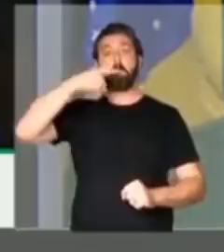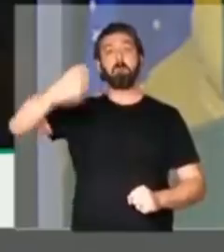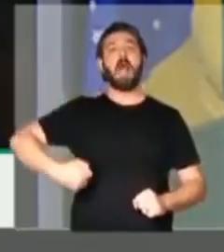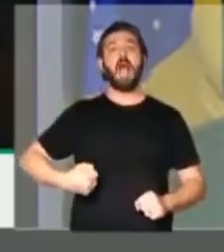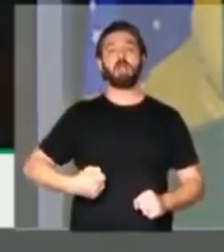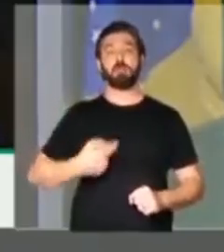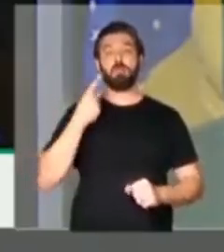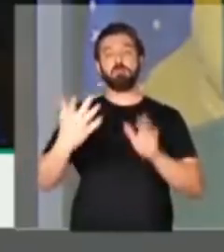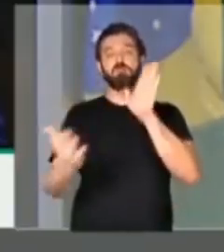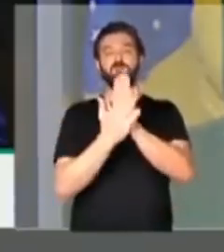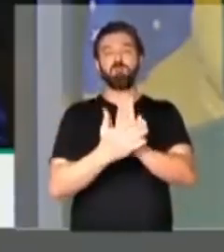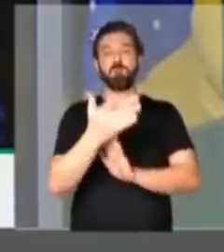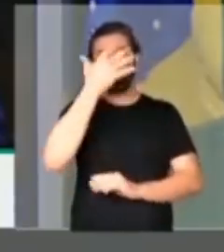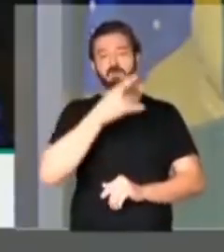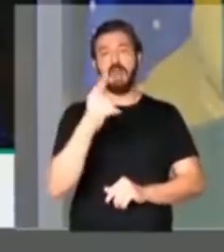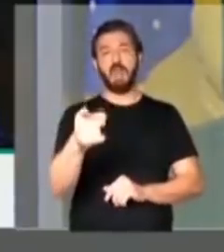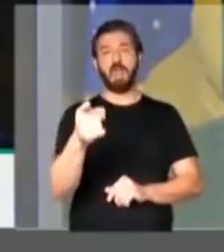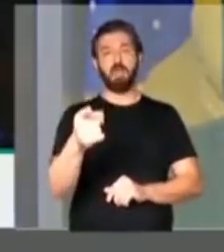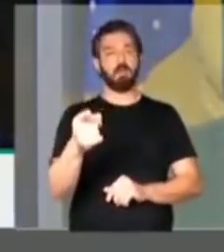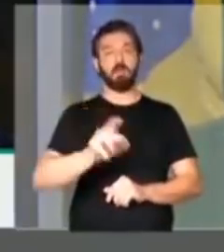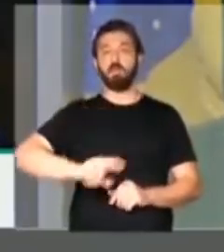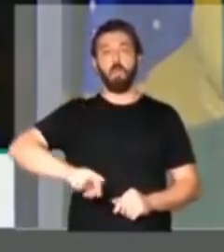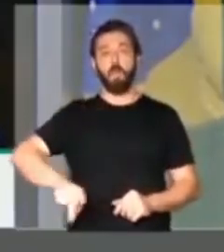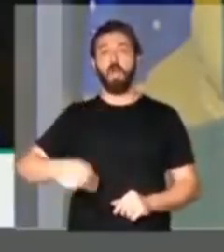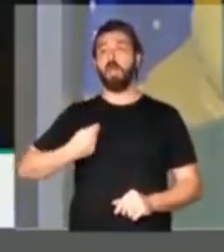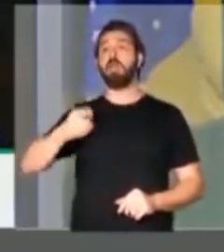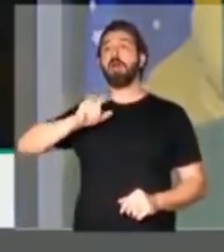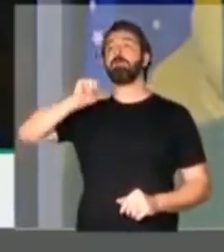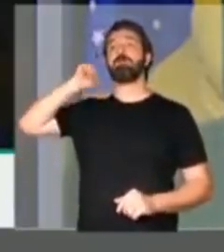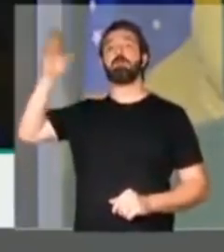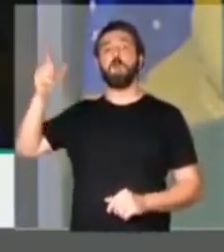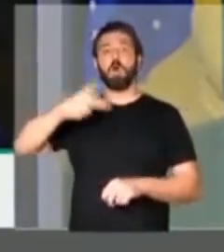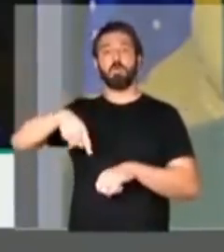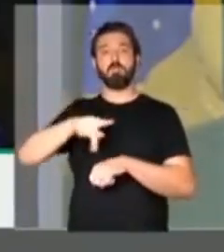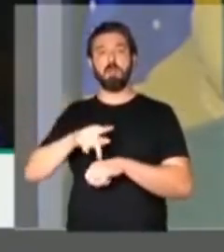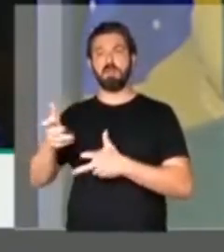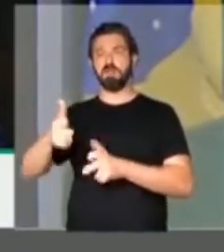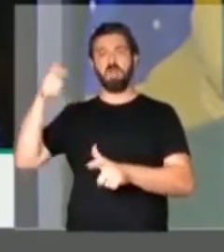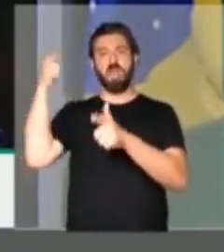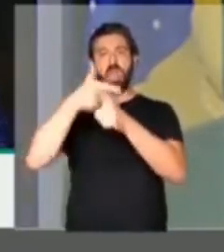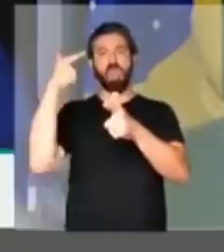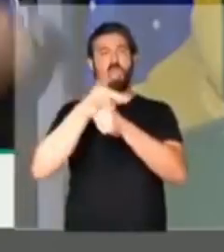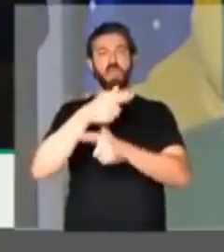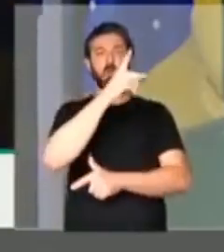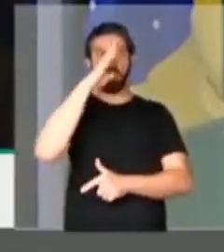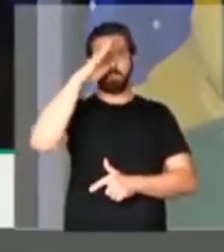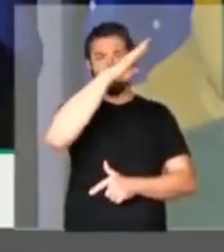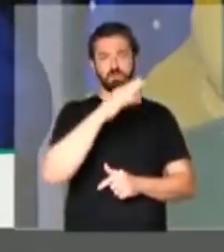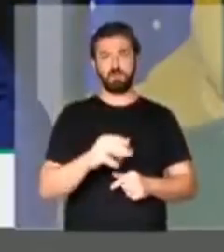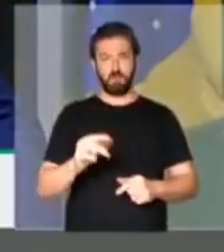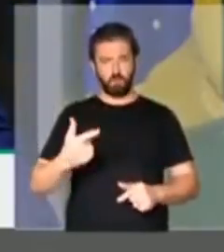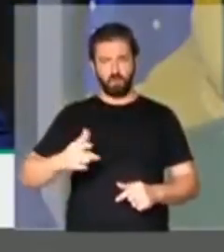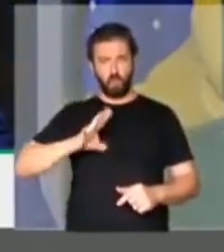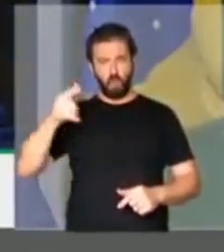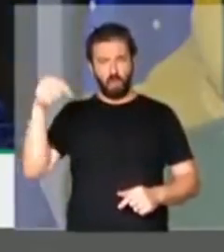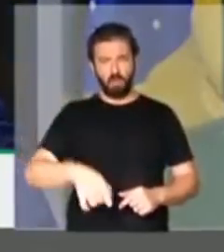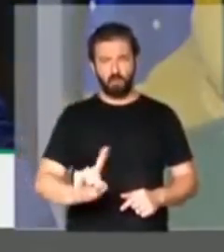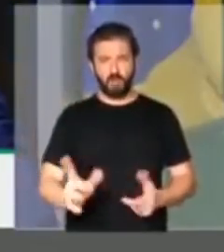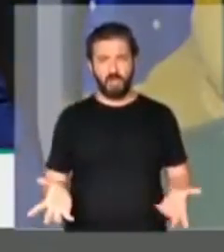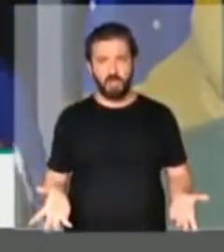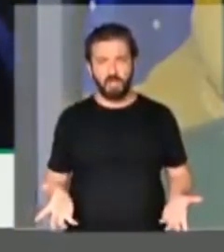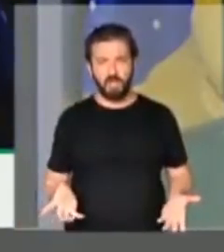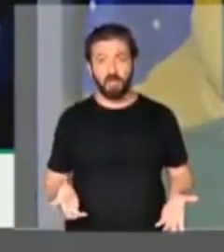dizer aqui na cara, e ele não foi. Está lá fora querendo difamar o presidente, não teve coragem de vir aqui para